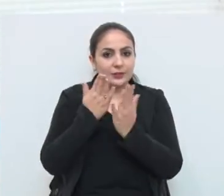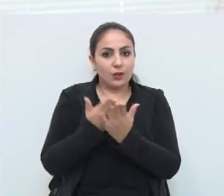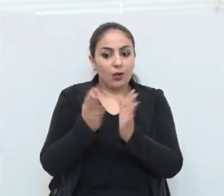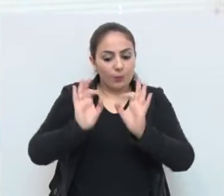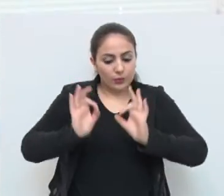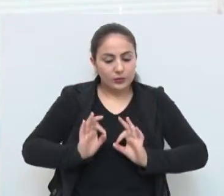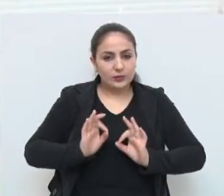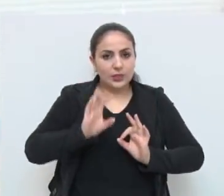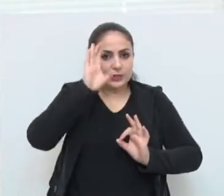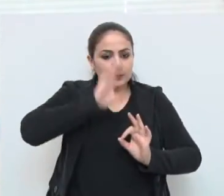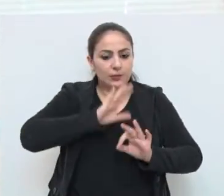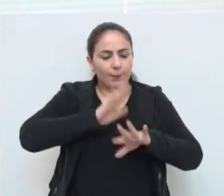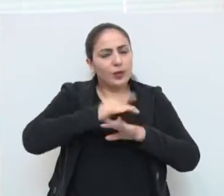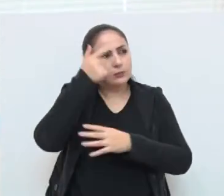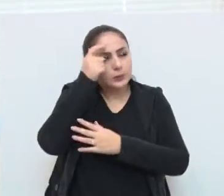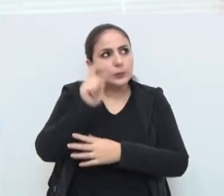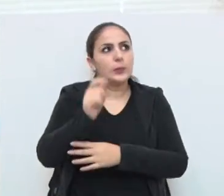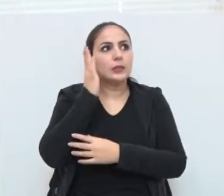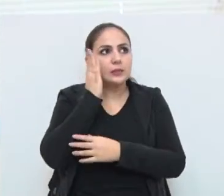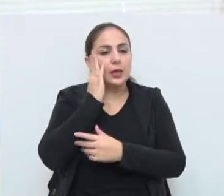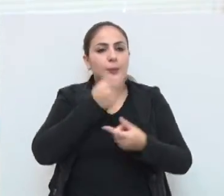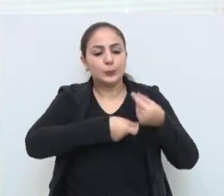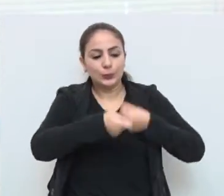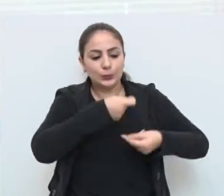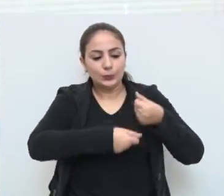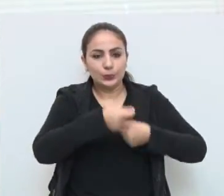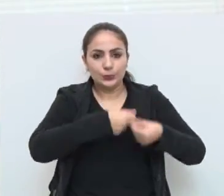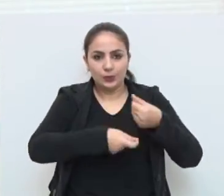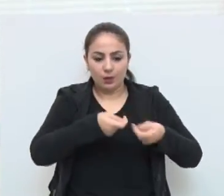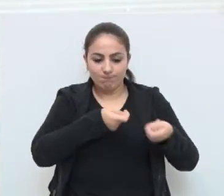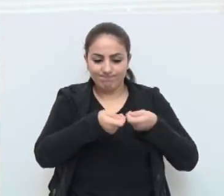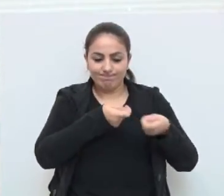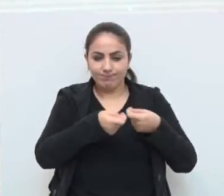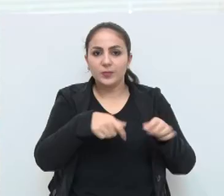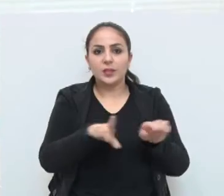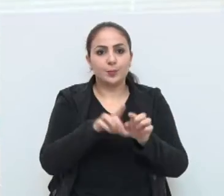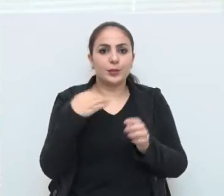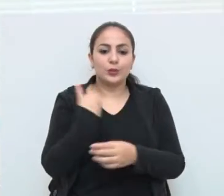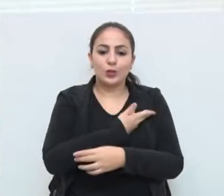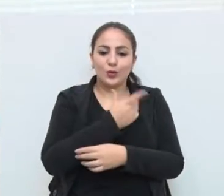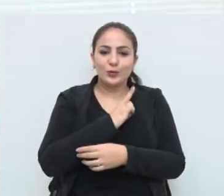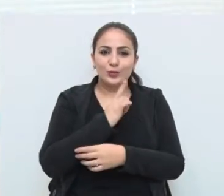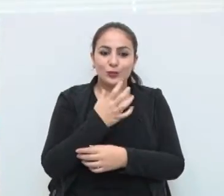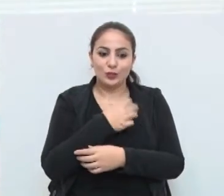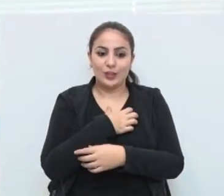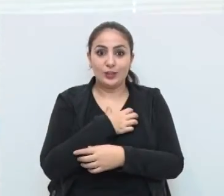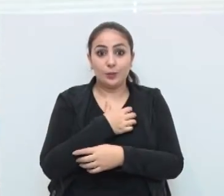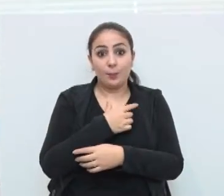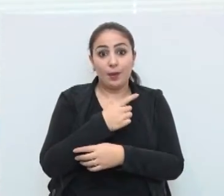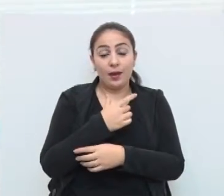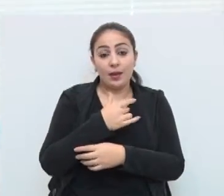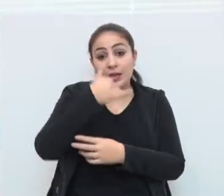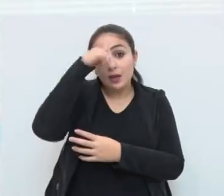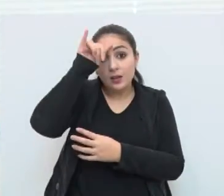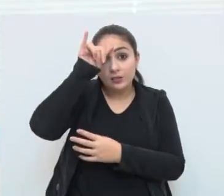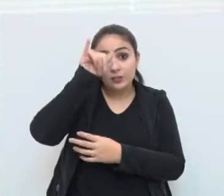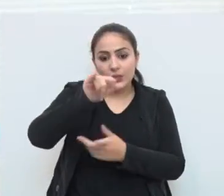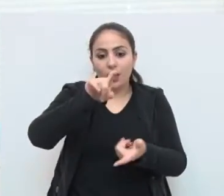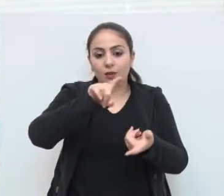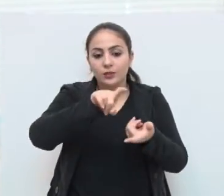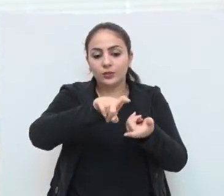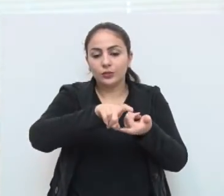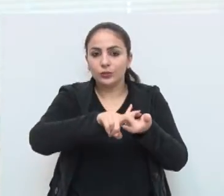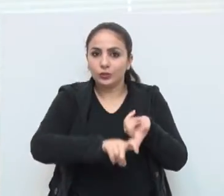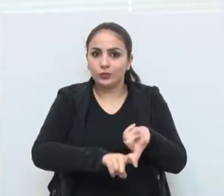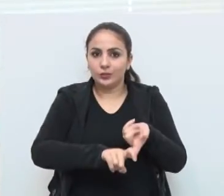para preparar cidadãos mais conscientes, cidadãos mais questionadores. A gente vai ter também uma forma de combater o superendividamento, que hoje é